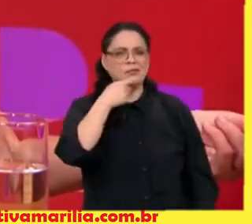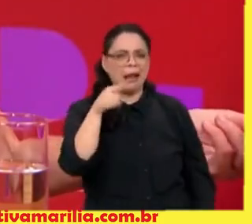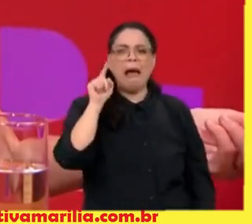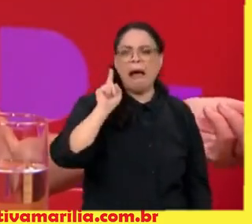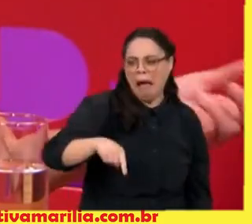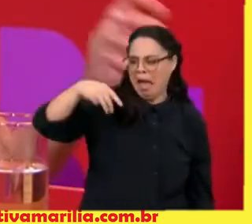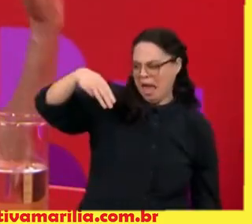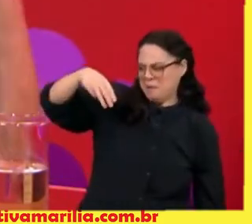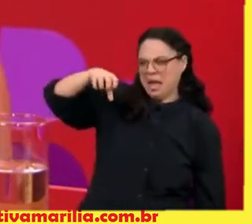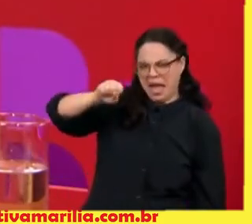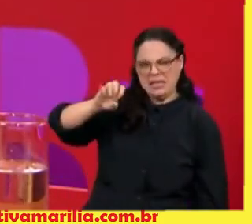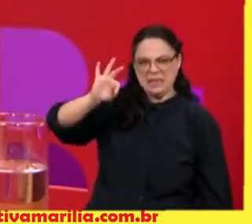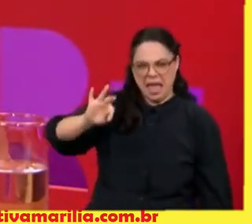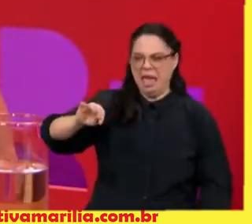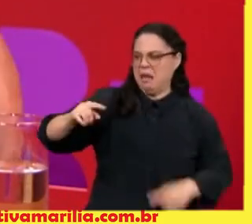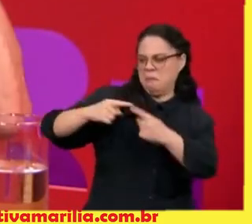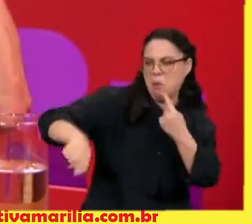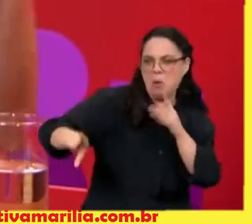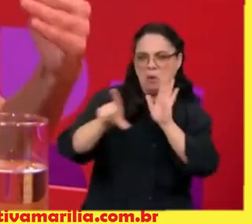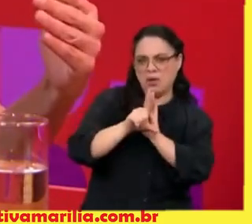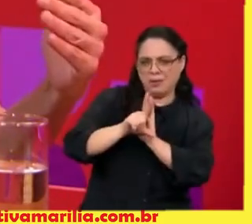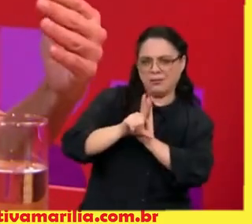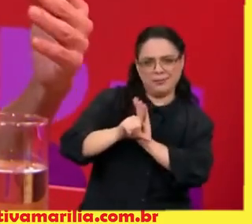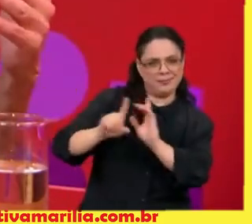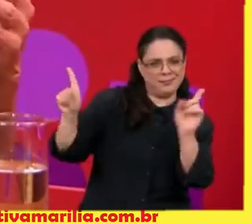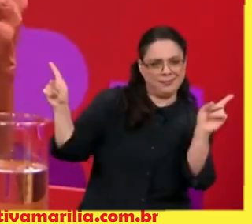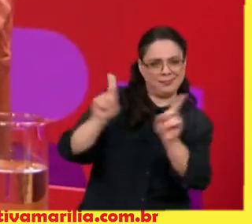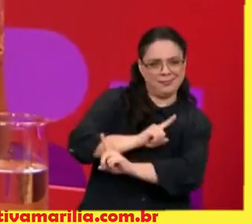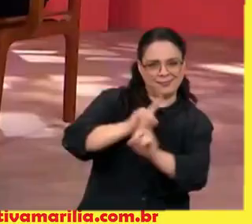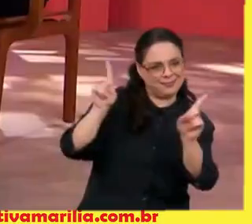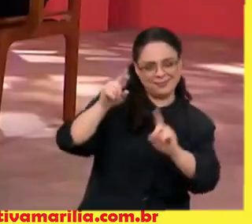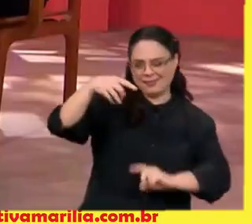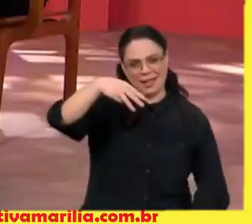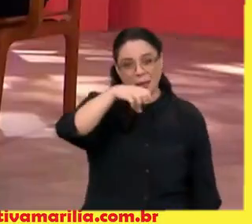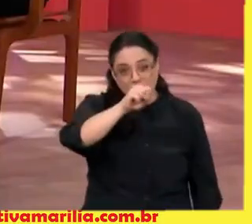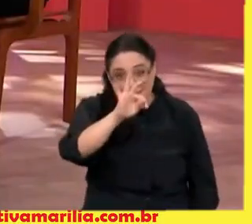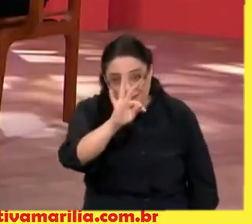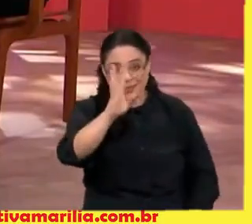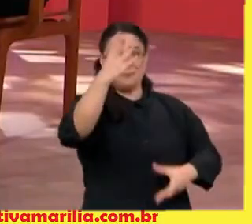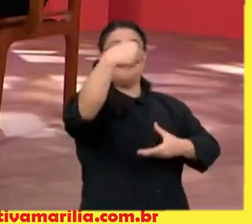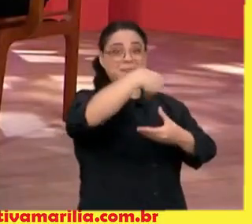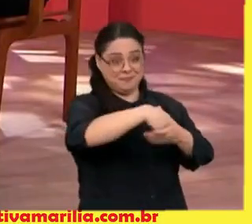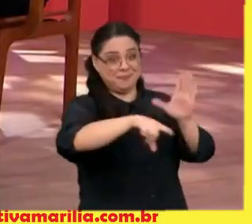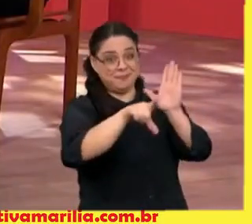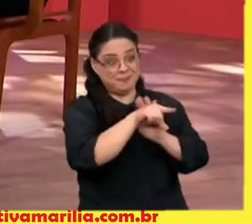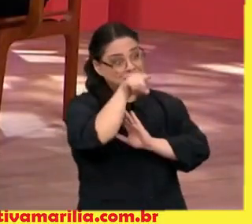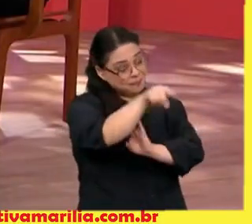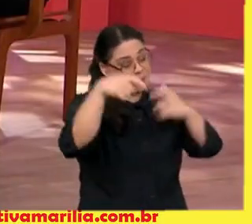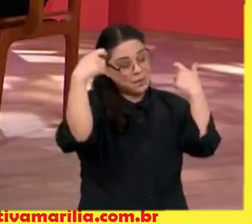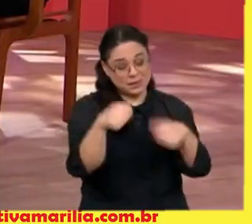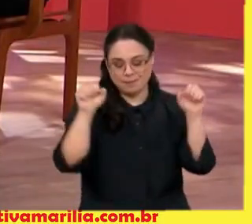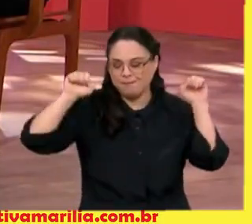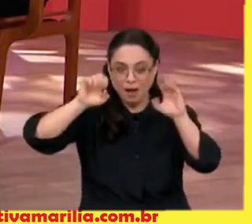é contra a lei. Não, é inconstitucional. O MST está dentro da lei. Isso. Né? Isso é muito importante para quem não sabe. Terra tem que ter função social.